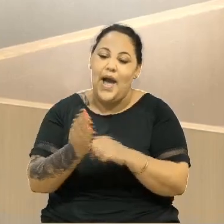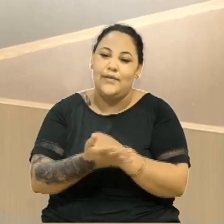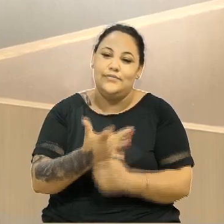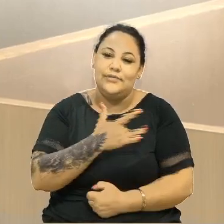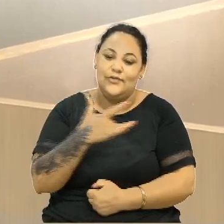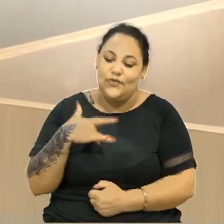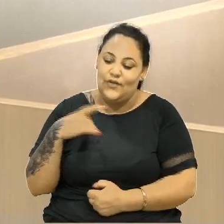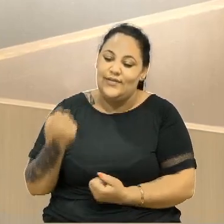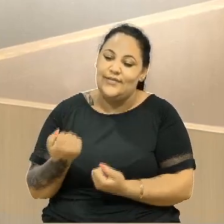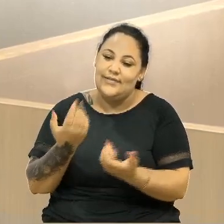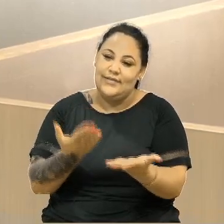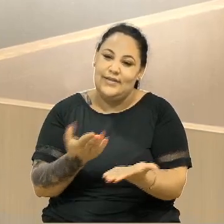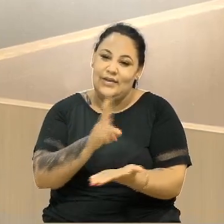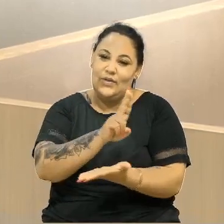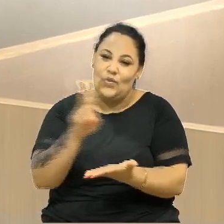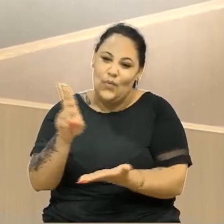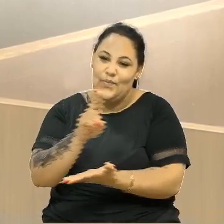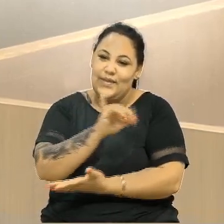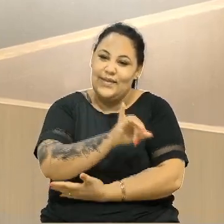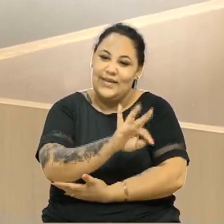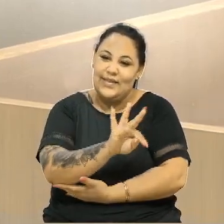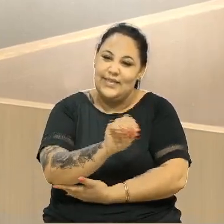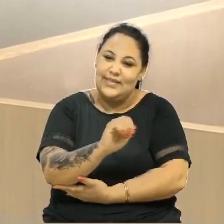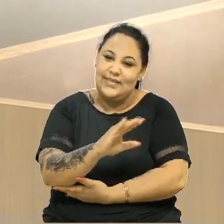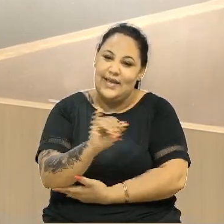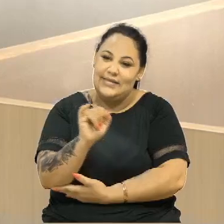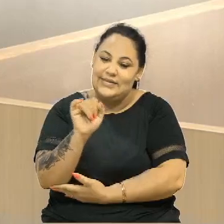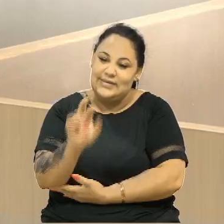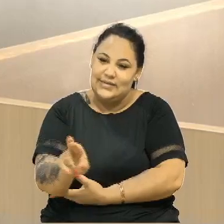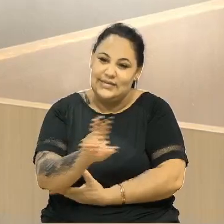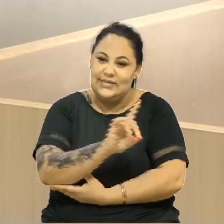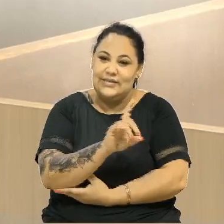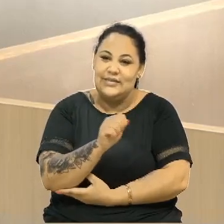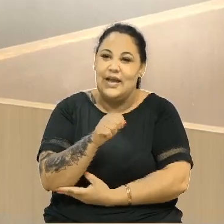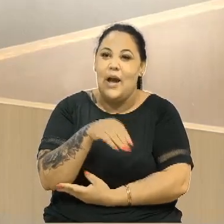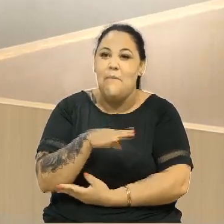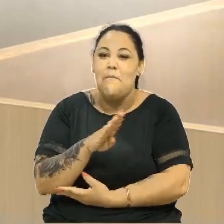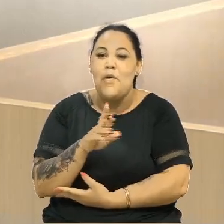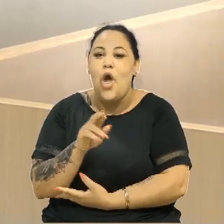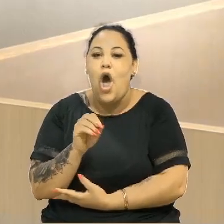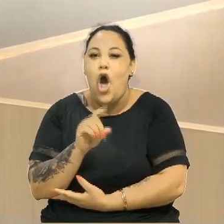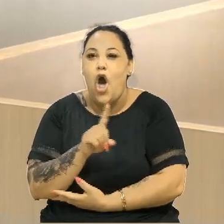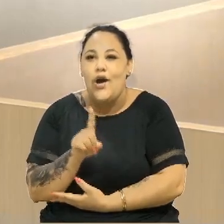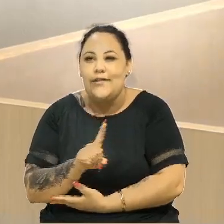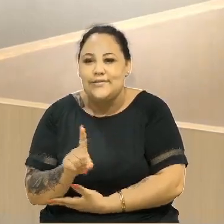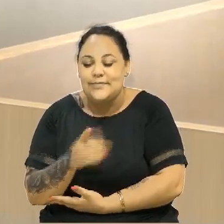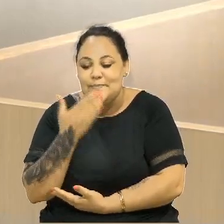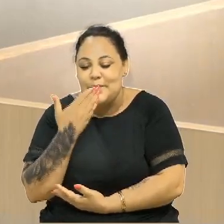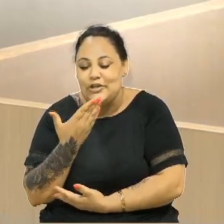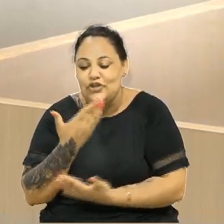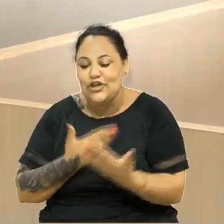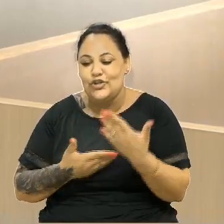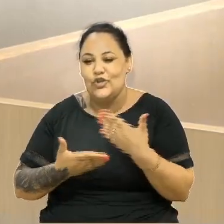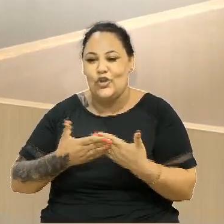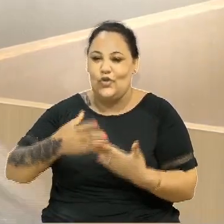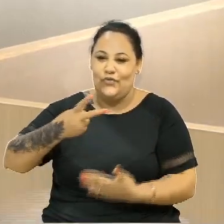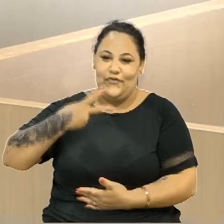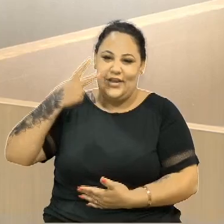de Rua Itacir D'Ambrós. Então, gostaria de pedir a gentileza aos nobres pares que